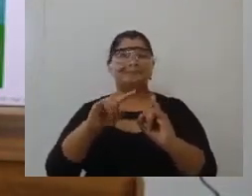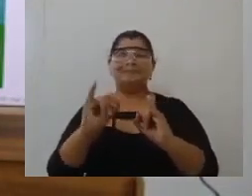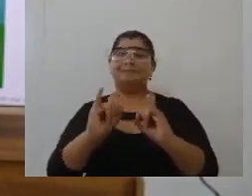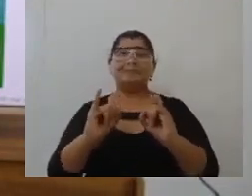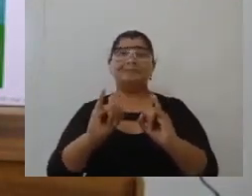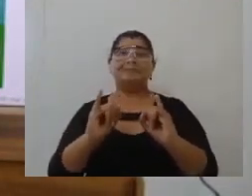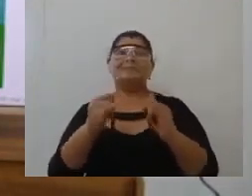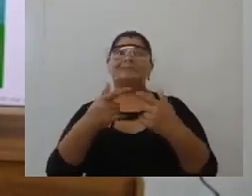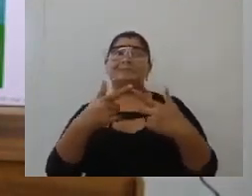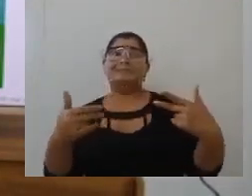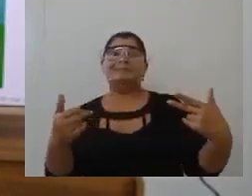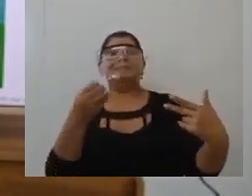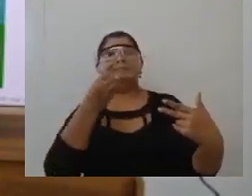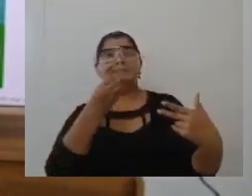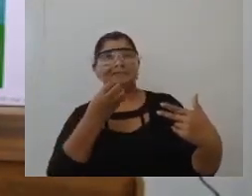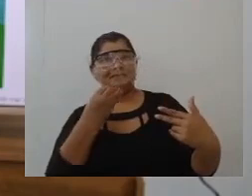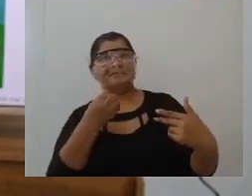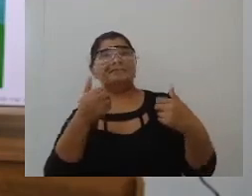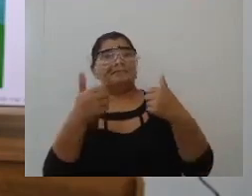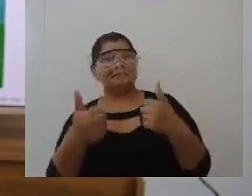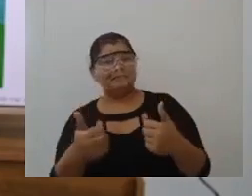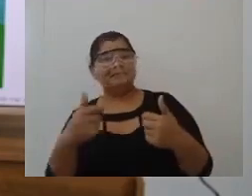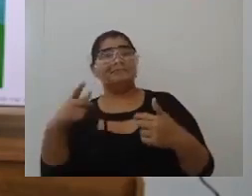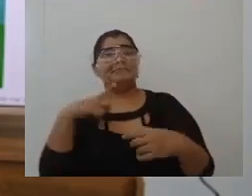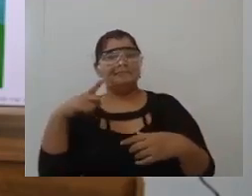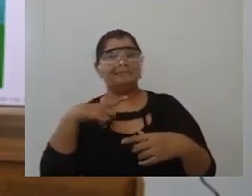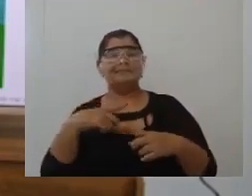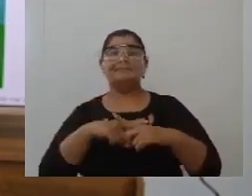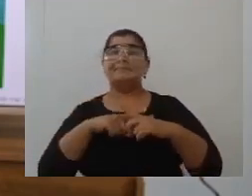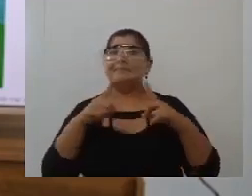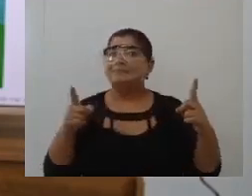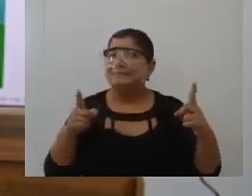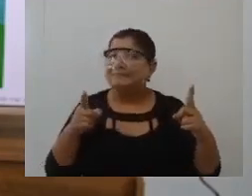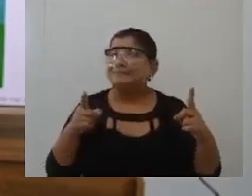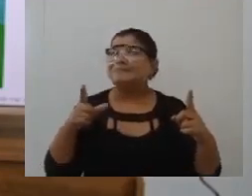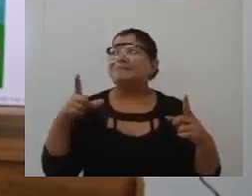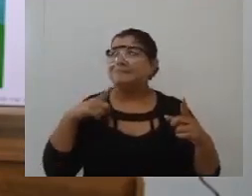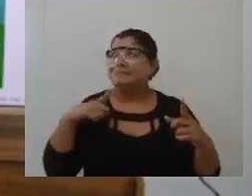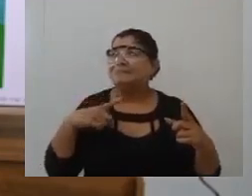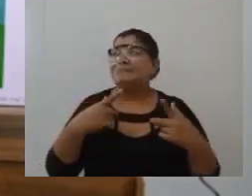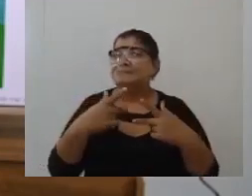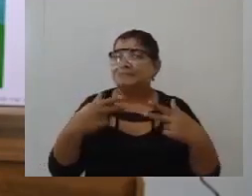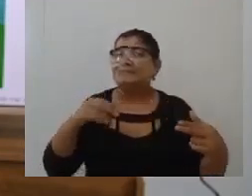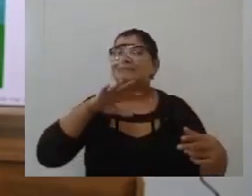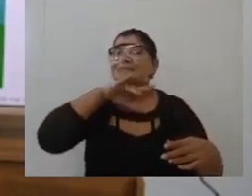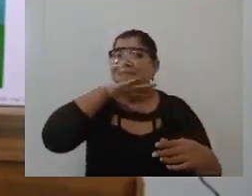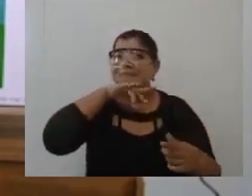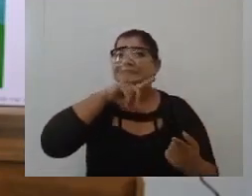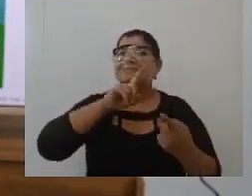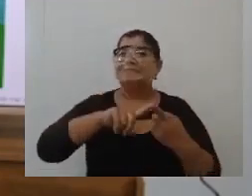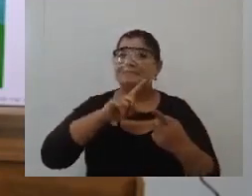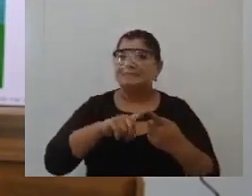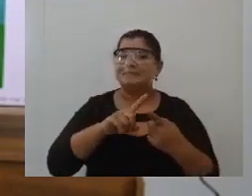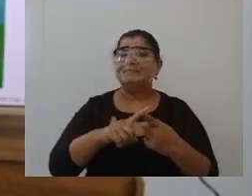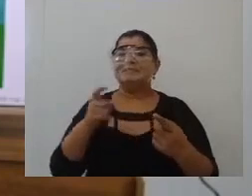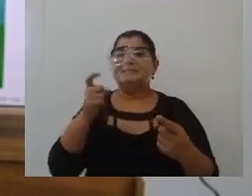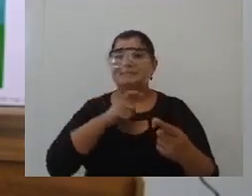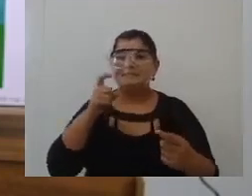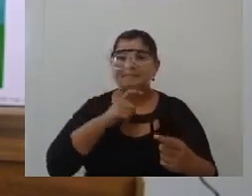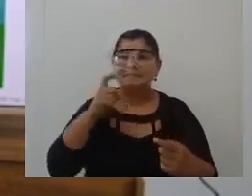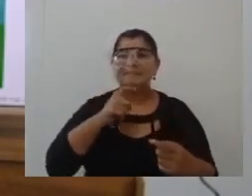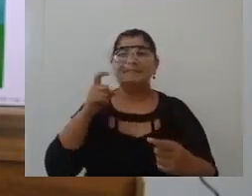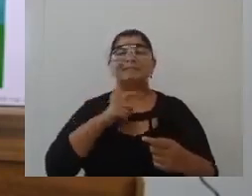muita coisa boa, é óbvio que tem muita coisa boa, mas também tem muito exagero, tem muita omissão, tem